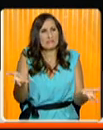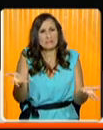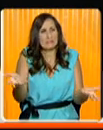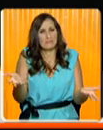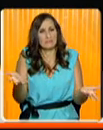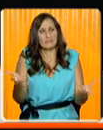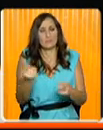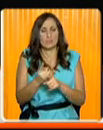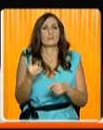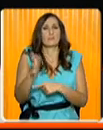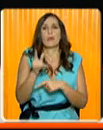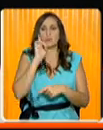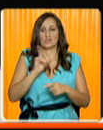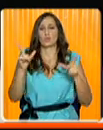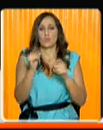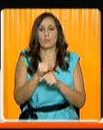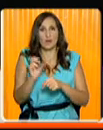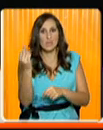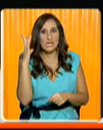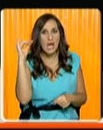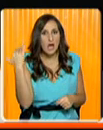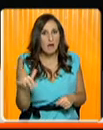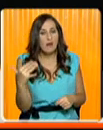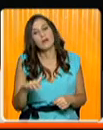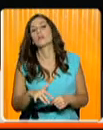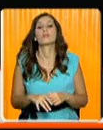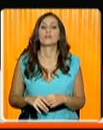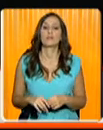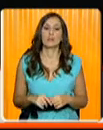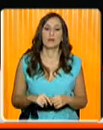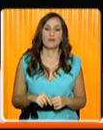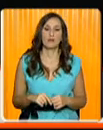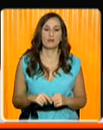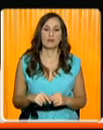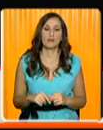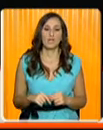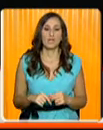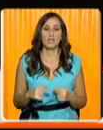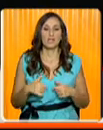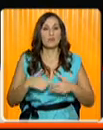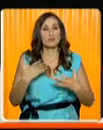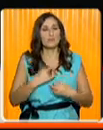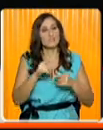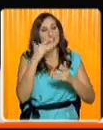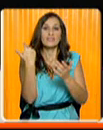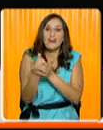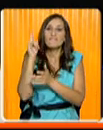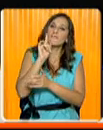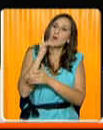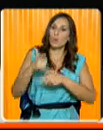Porquê? Porque a gente compra aquilo, normalmente aquilo é caro. É caro. Pronto. E nós gostávamos que vocês dessem